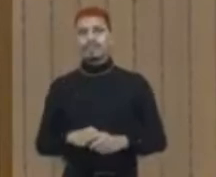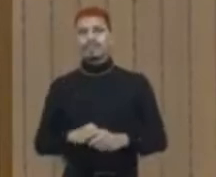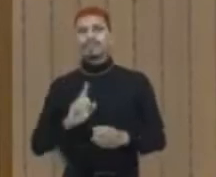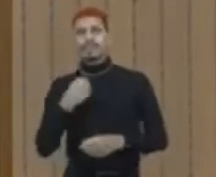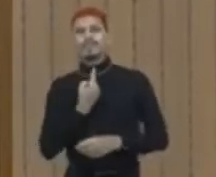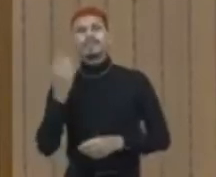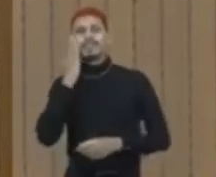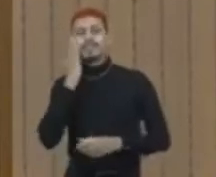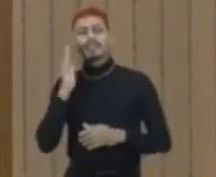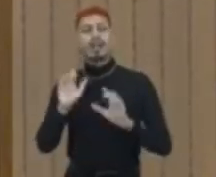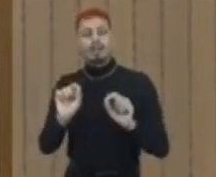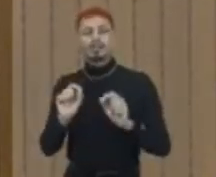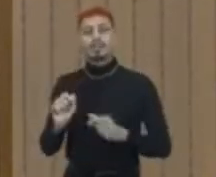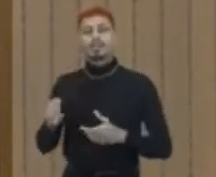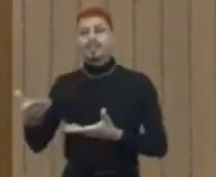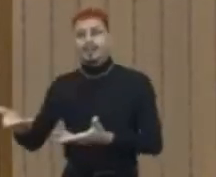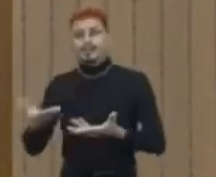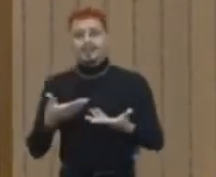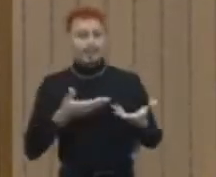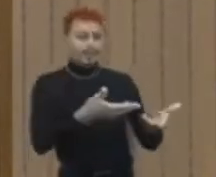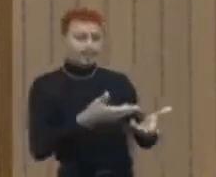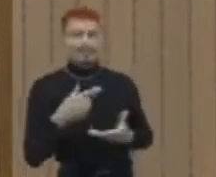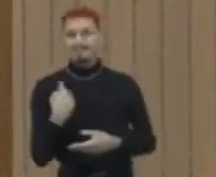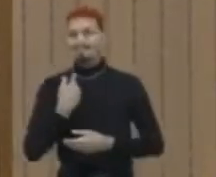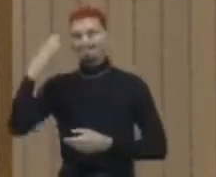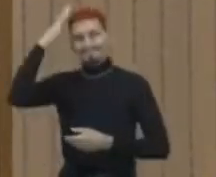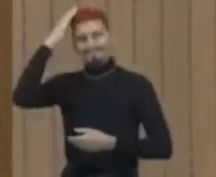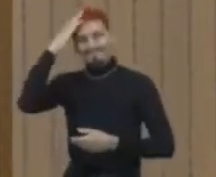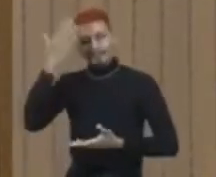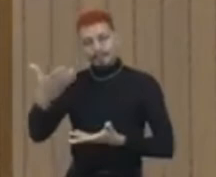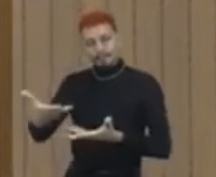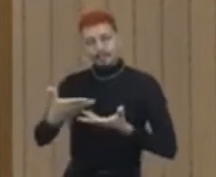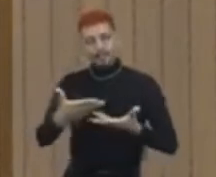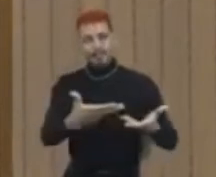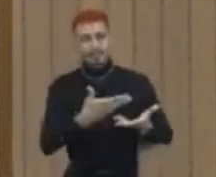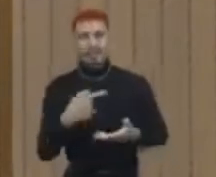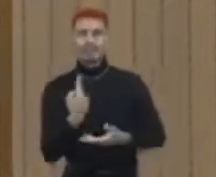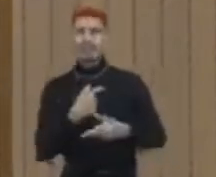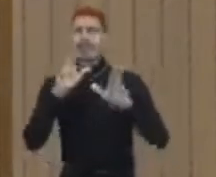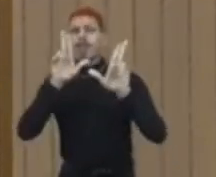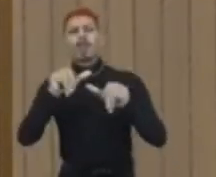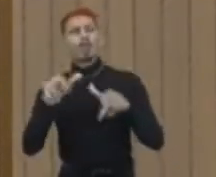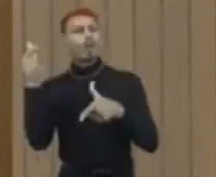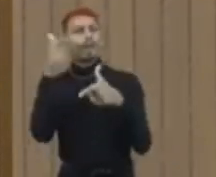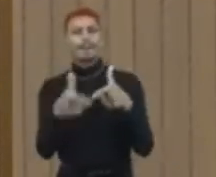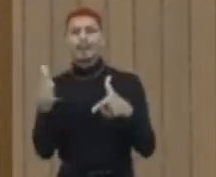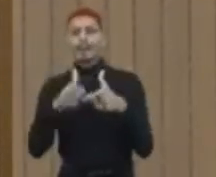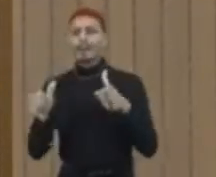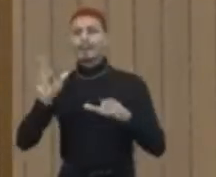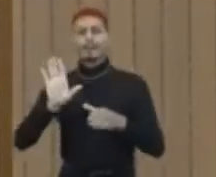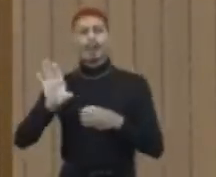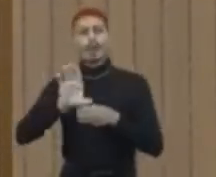sempre acolhendo, como bom paraense acolhedor, a gente nunca teve problemas no nosso colegiado